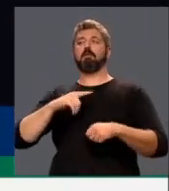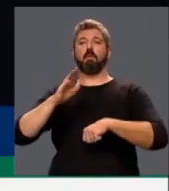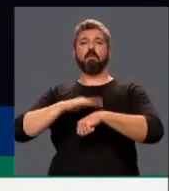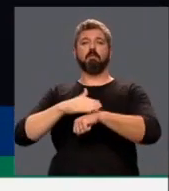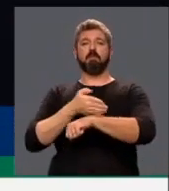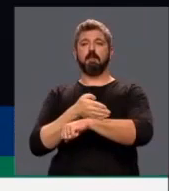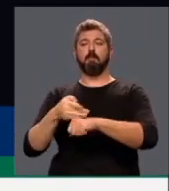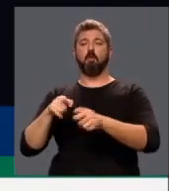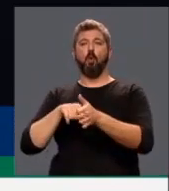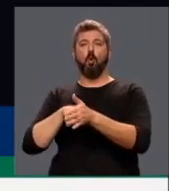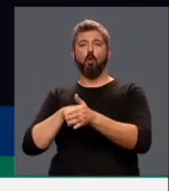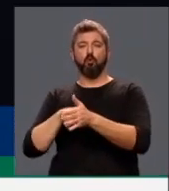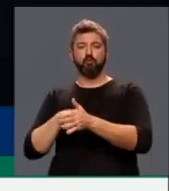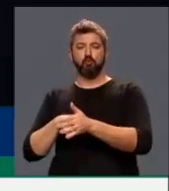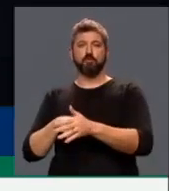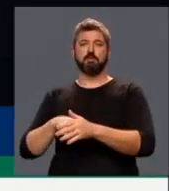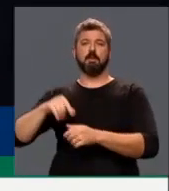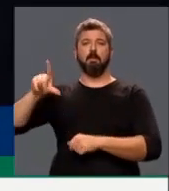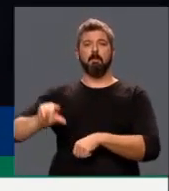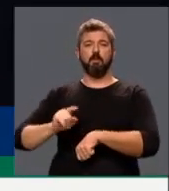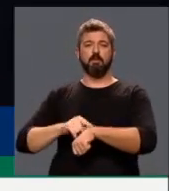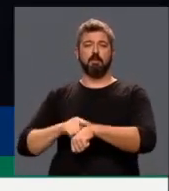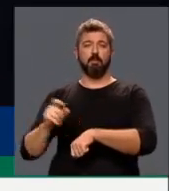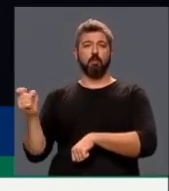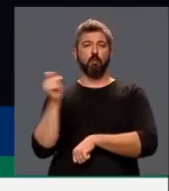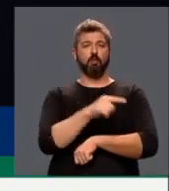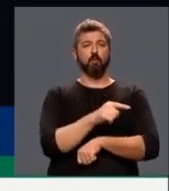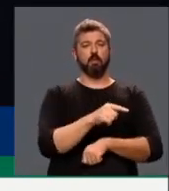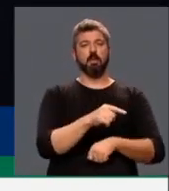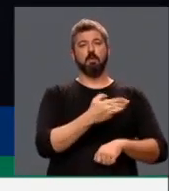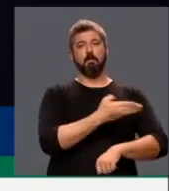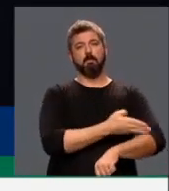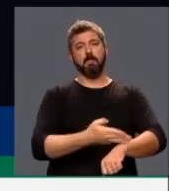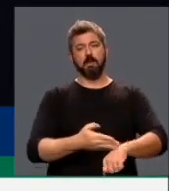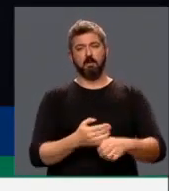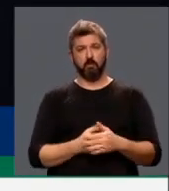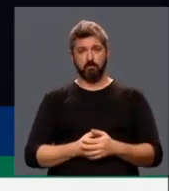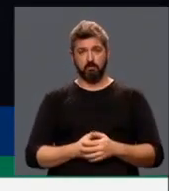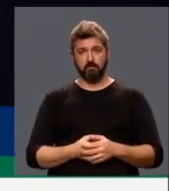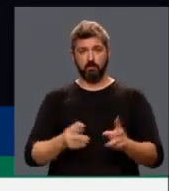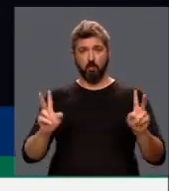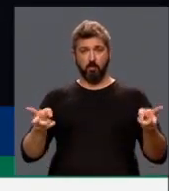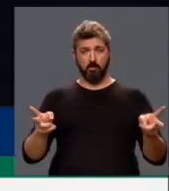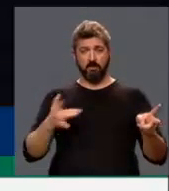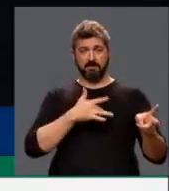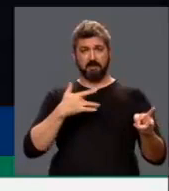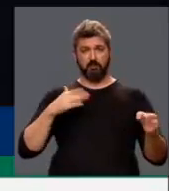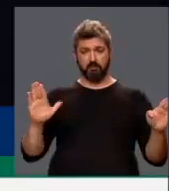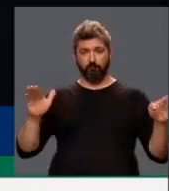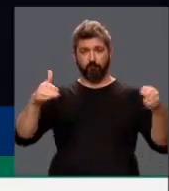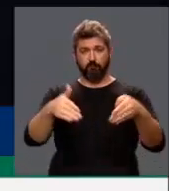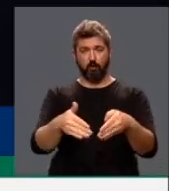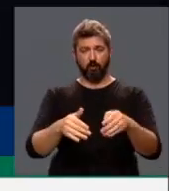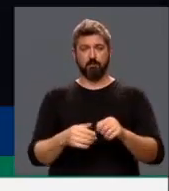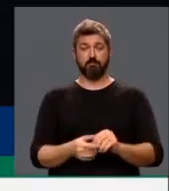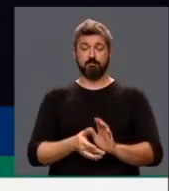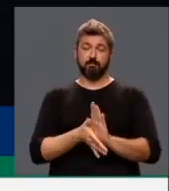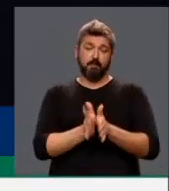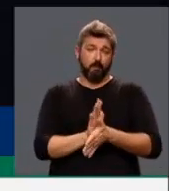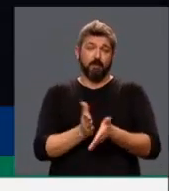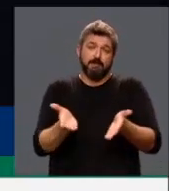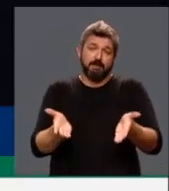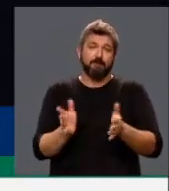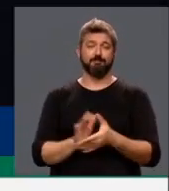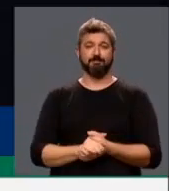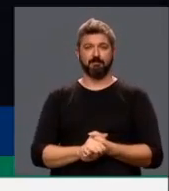tempo de consulta do que pessoas não negras. Né? Isso dentro de um mesmo serviço de saúde. Isso acaba acontecendo por conta do racismo estrutural. A gente